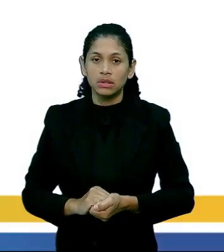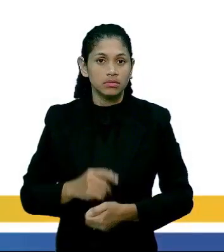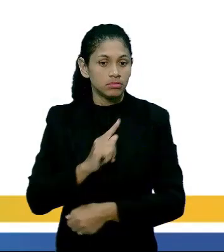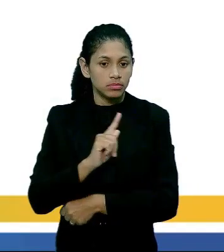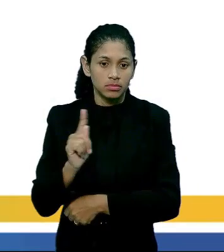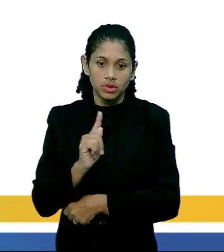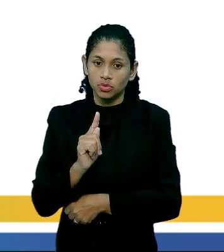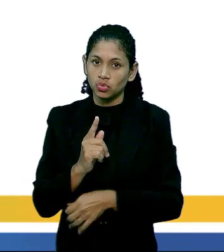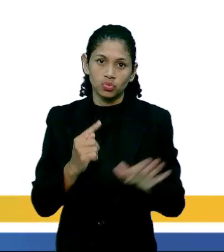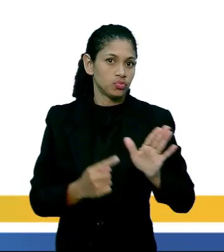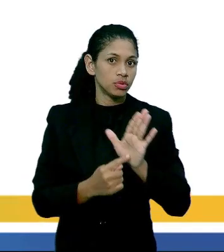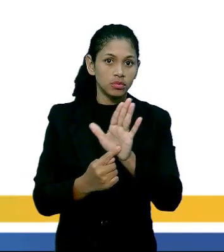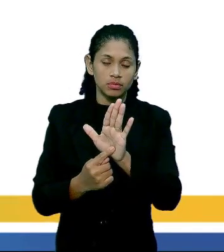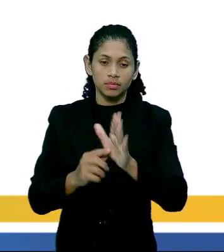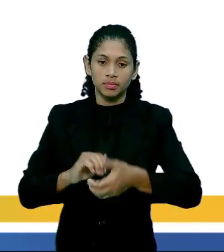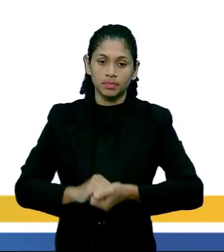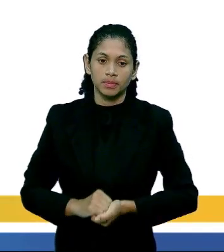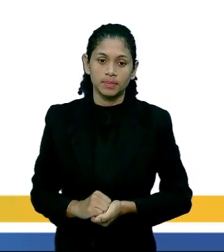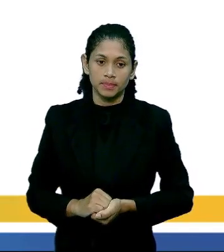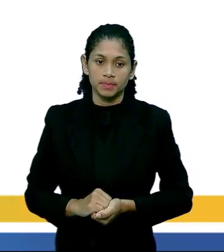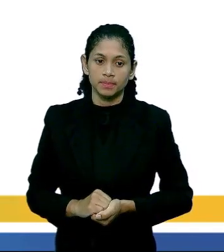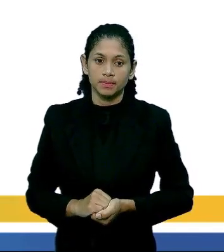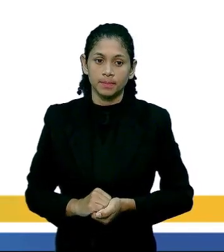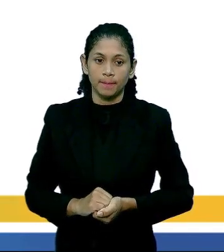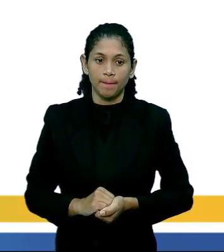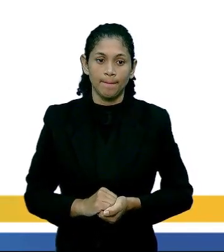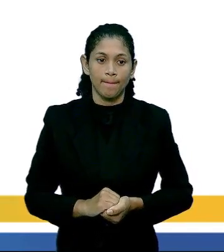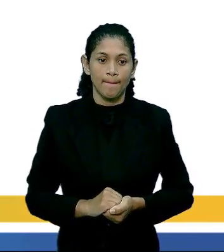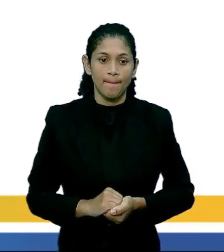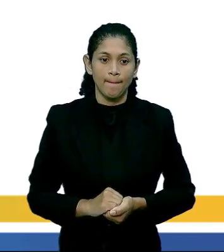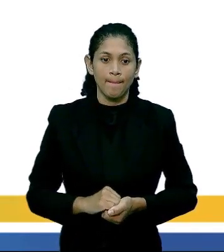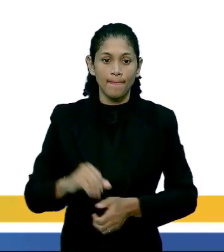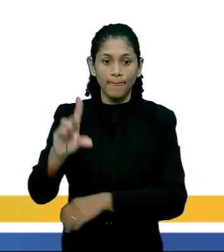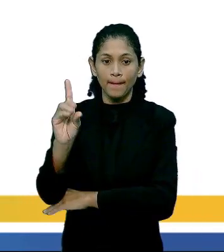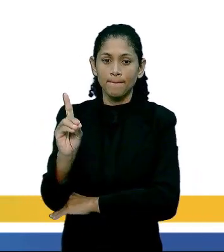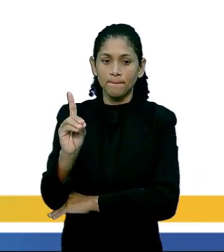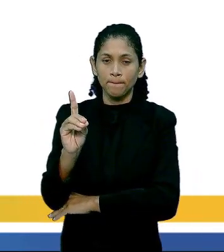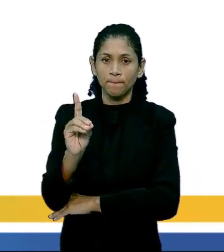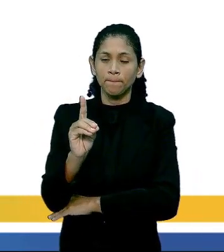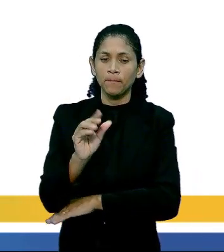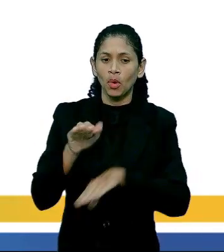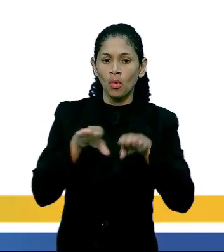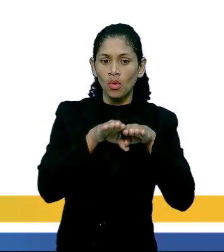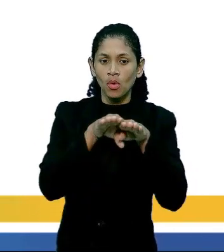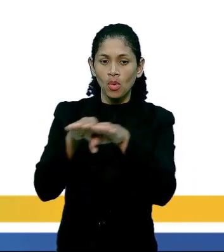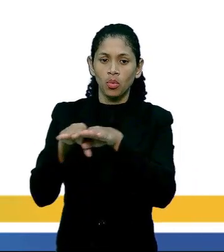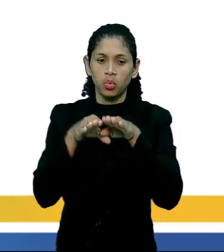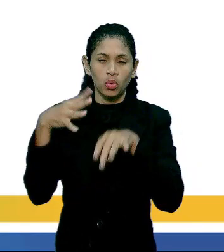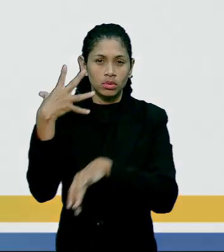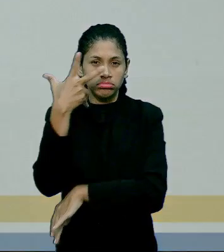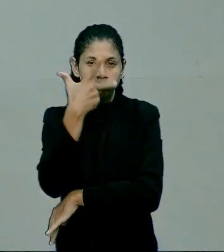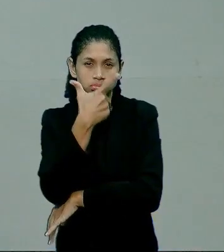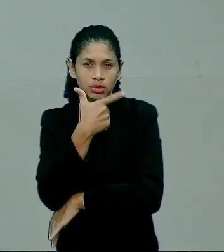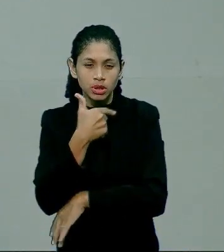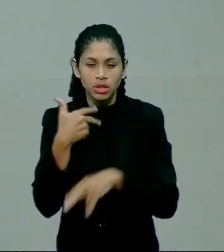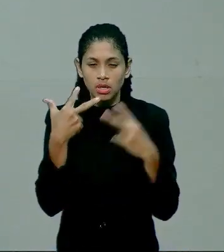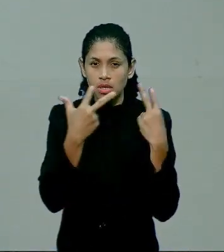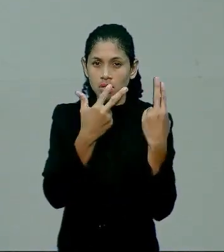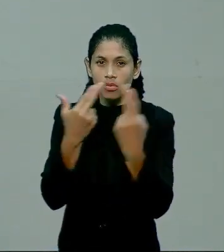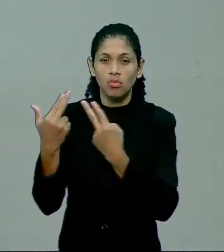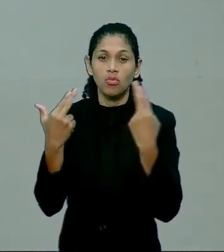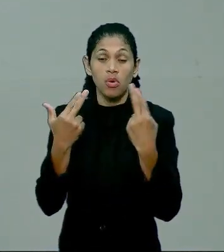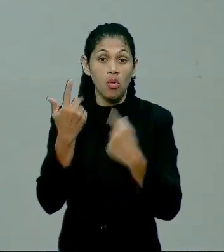Então, a gente já tem provavelmente uma falha aqui nessa alternativa também. A alternativa D tem padrão de beleza idêntico aos demais